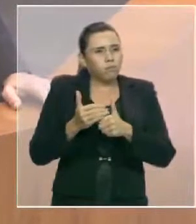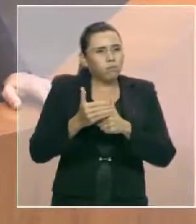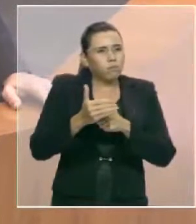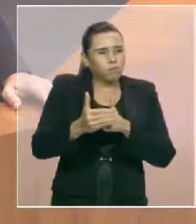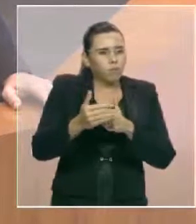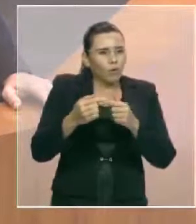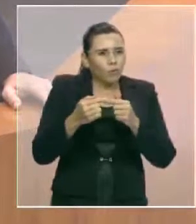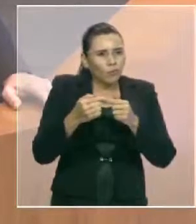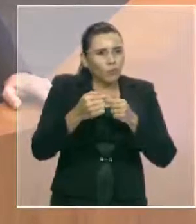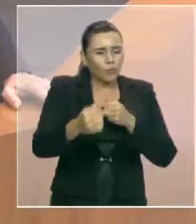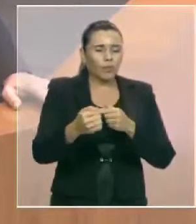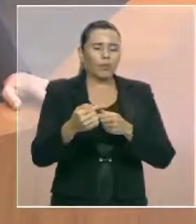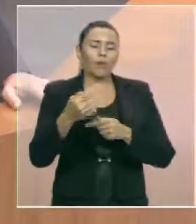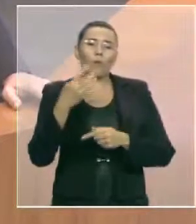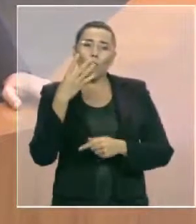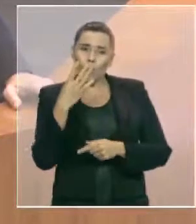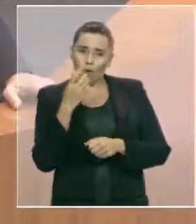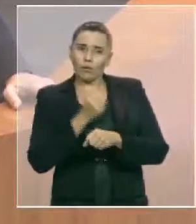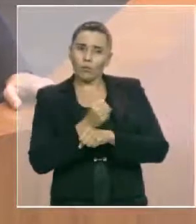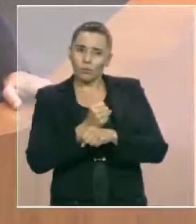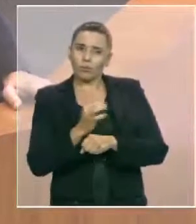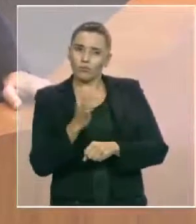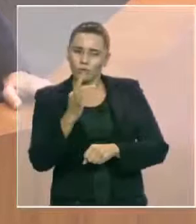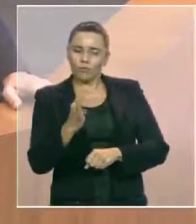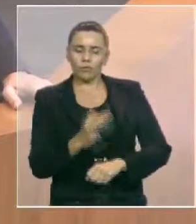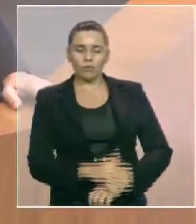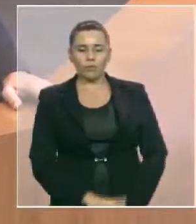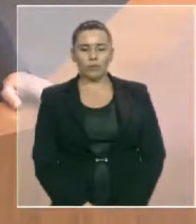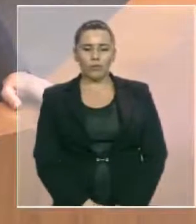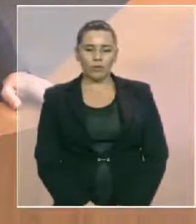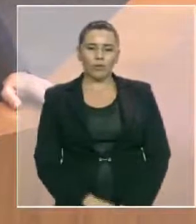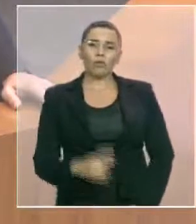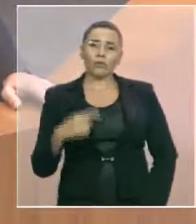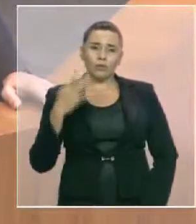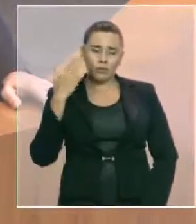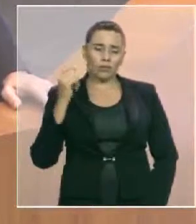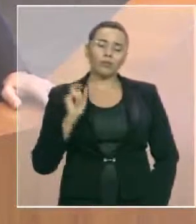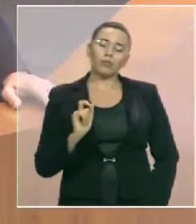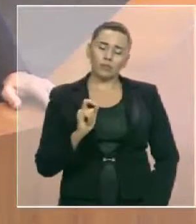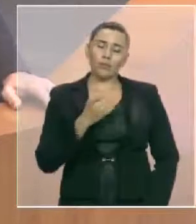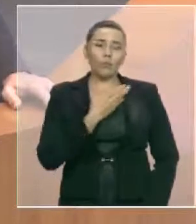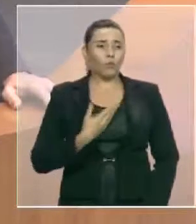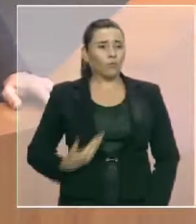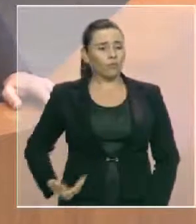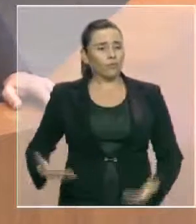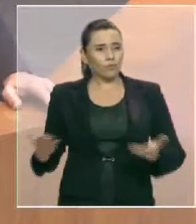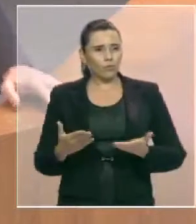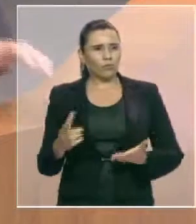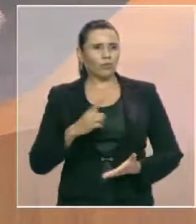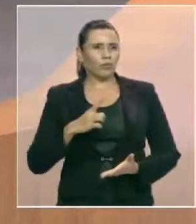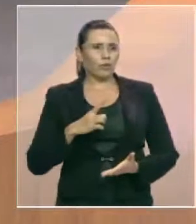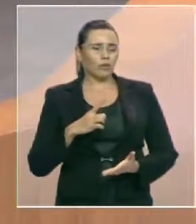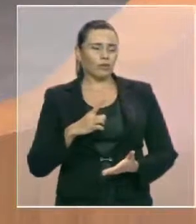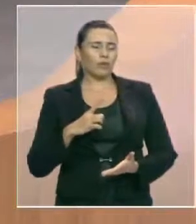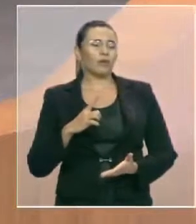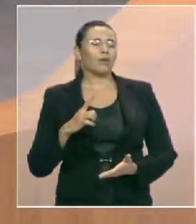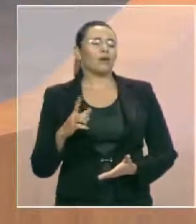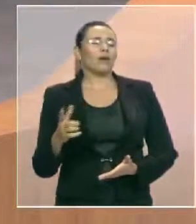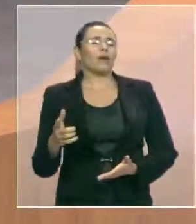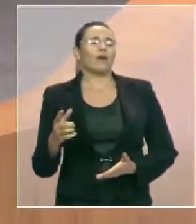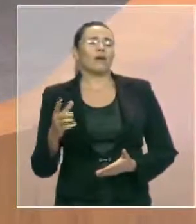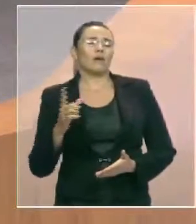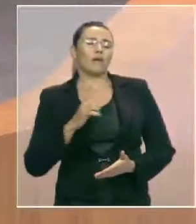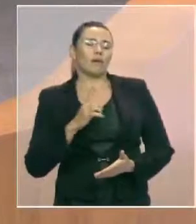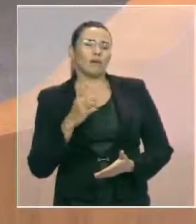o governo do Maranhão atual tem mais 3 anos de mandato e esse plano